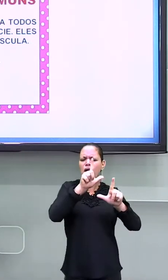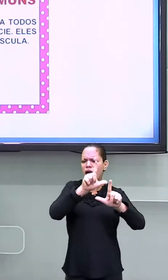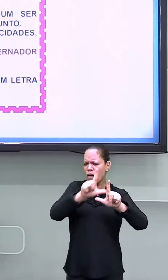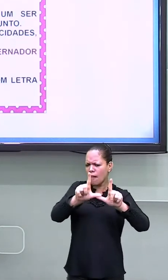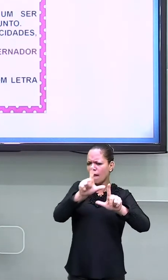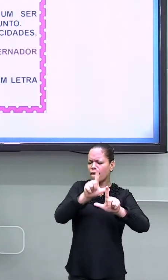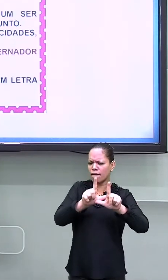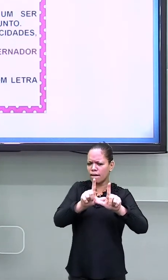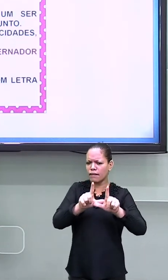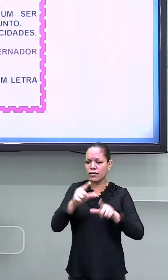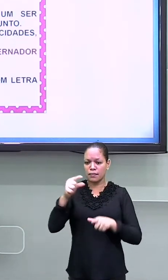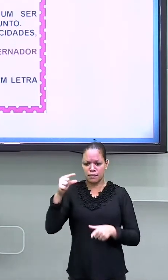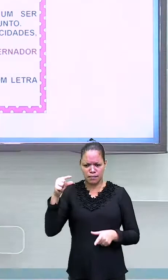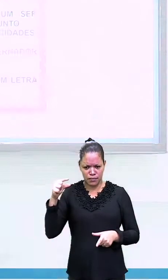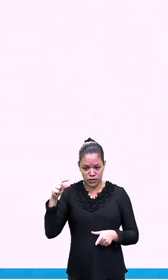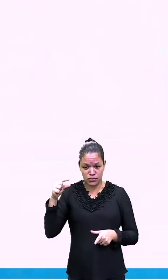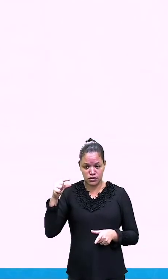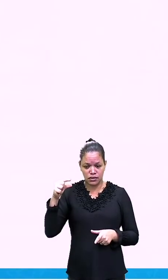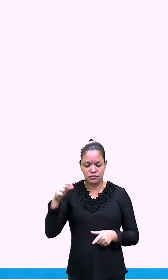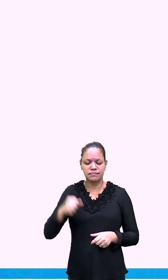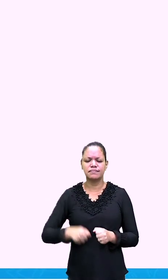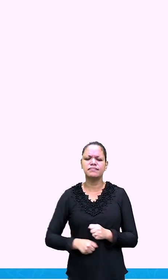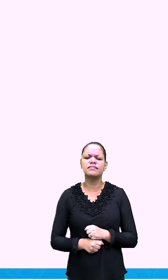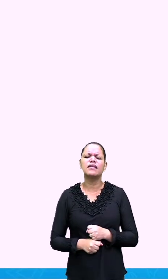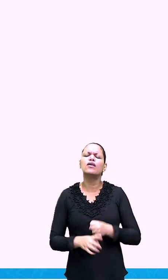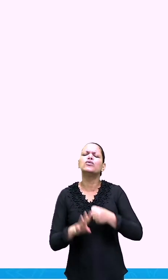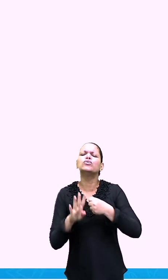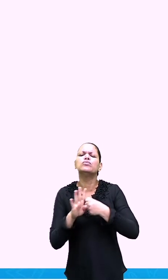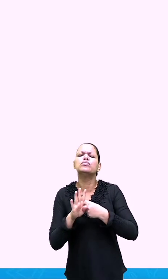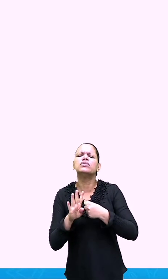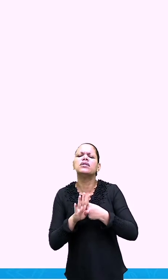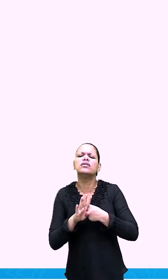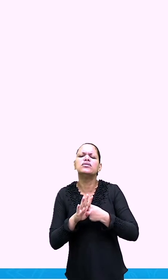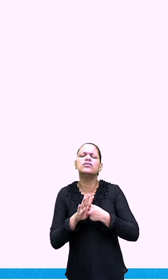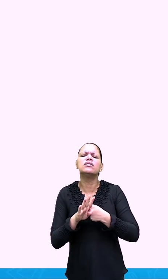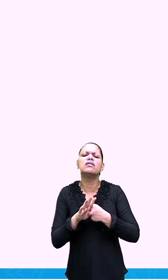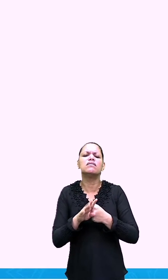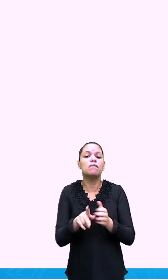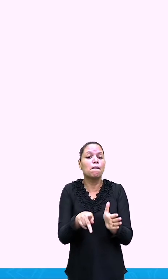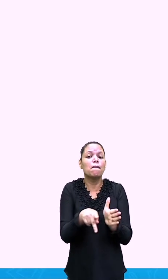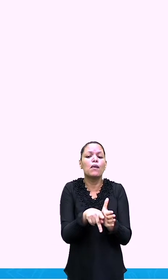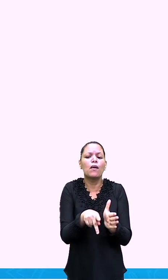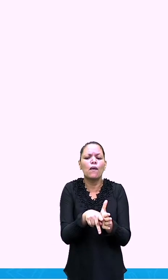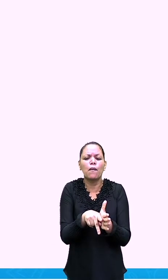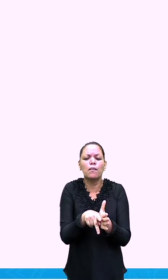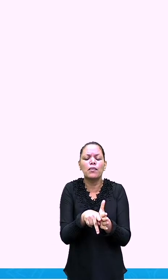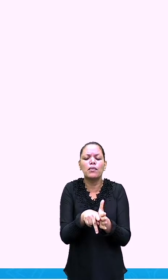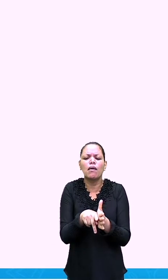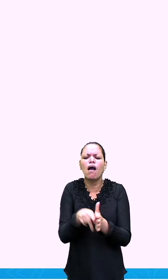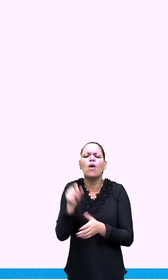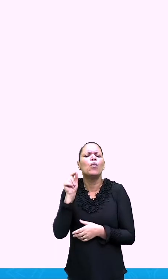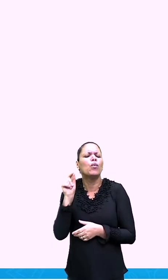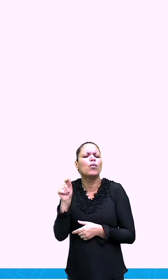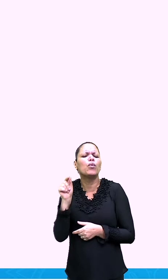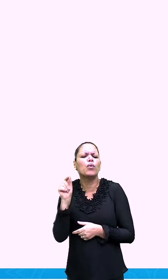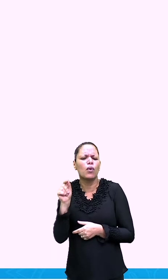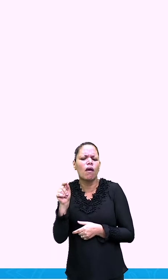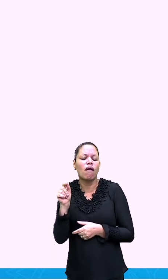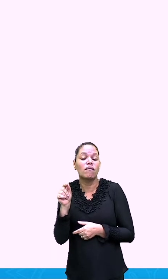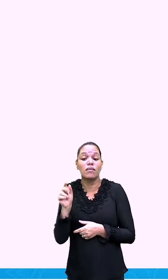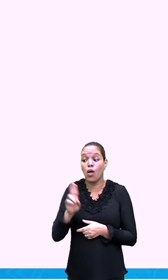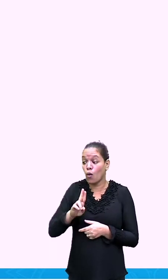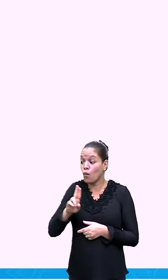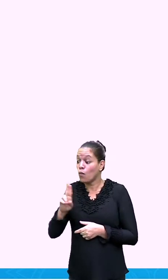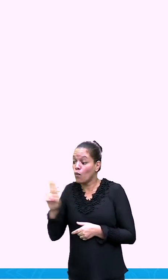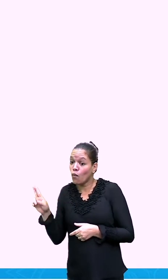lembrar. E os substantivos próprios? São aqueles que nomeiam um ser específico dentro